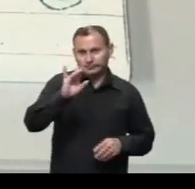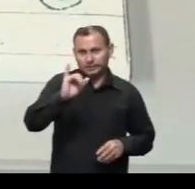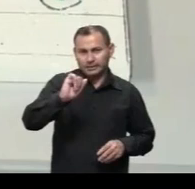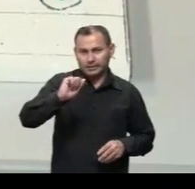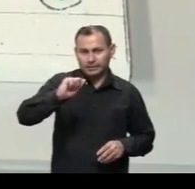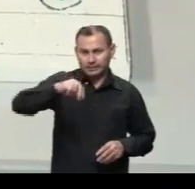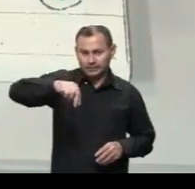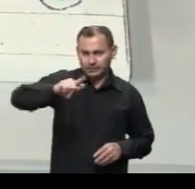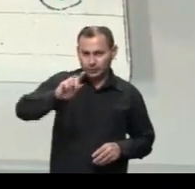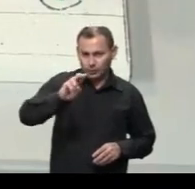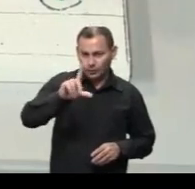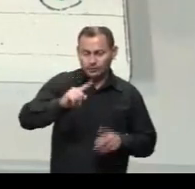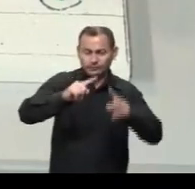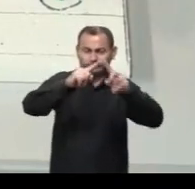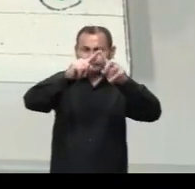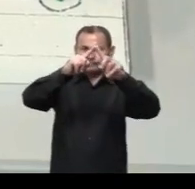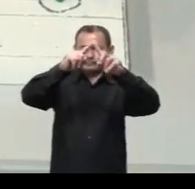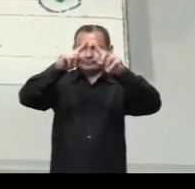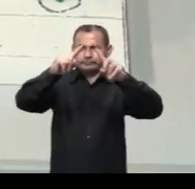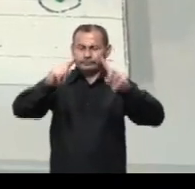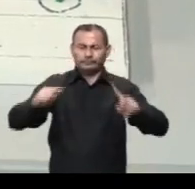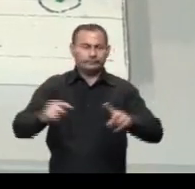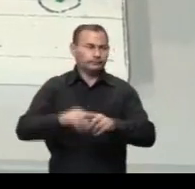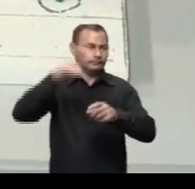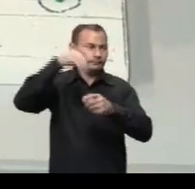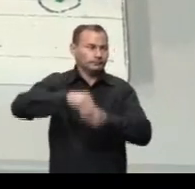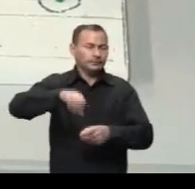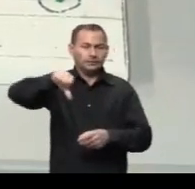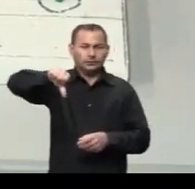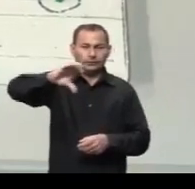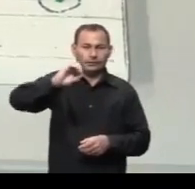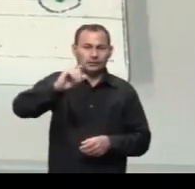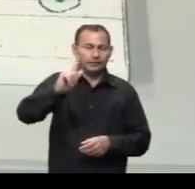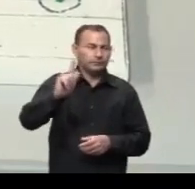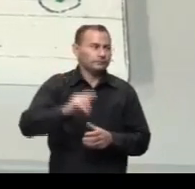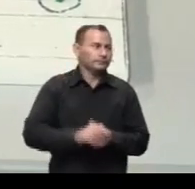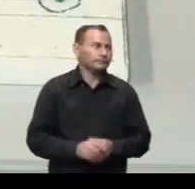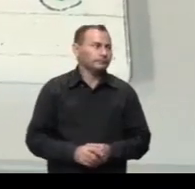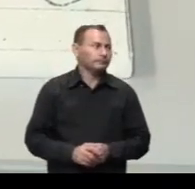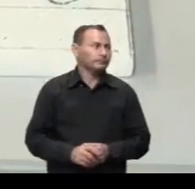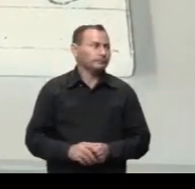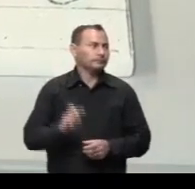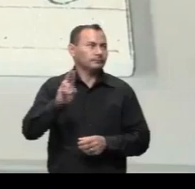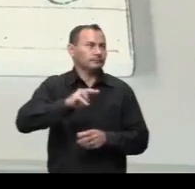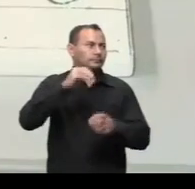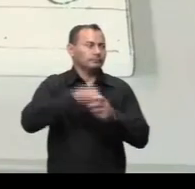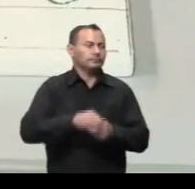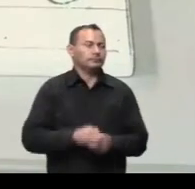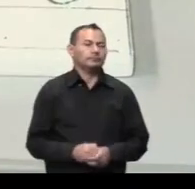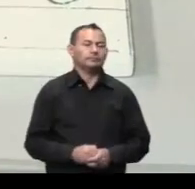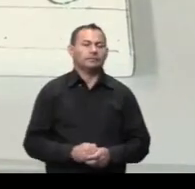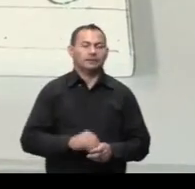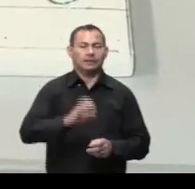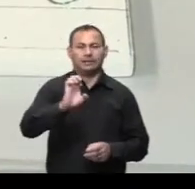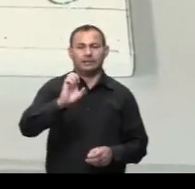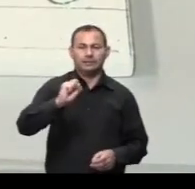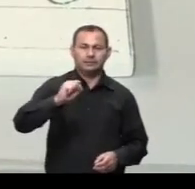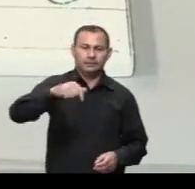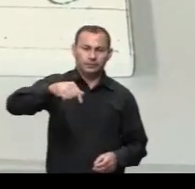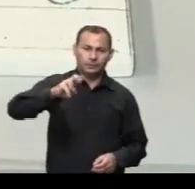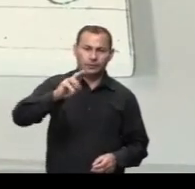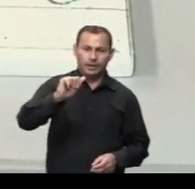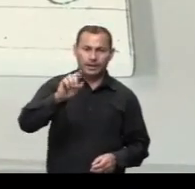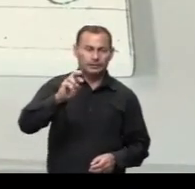para verificar se esse ângulo interno aqui tem 90 graus? Então, a gente vai aplicar um esquadro